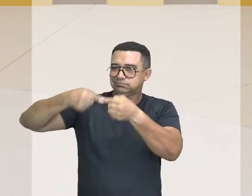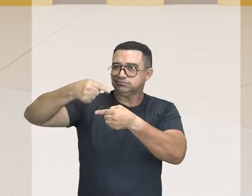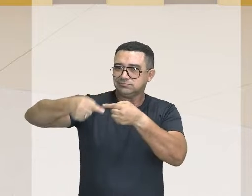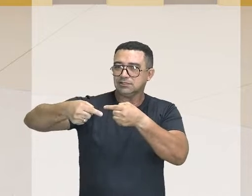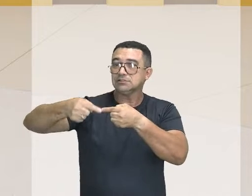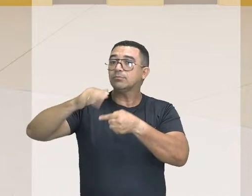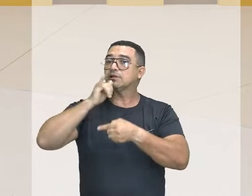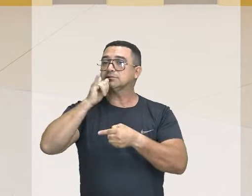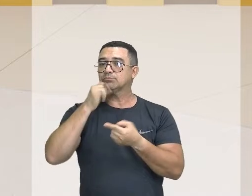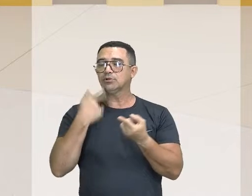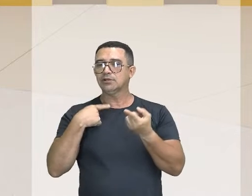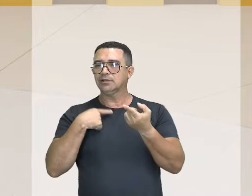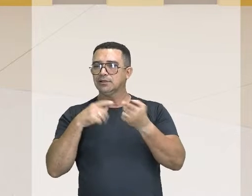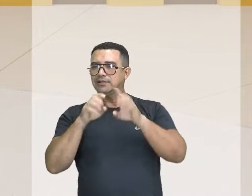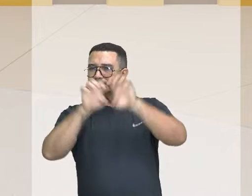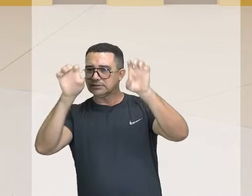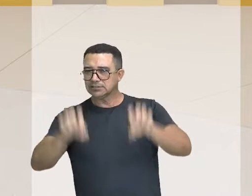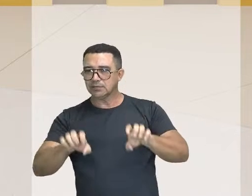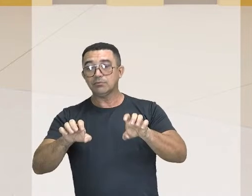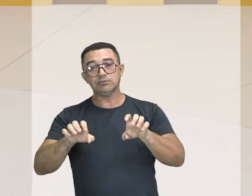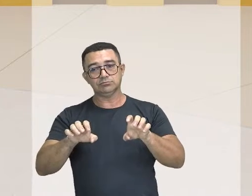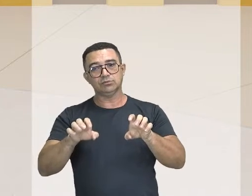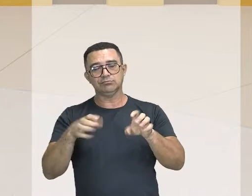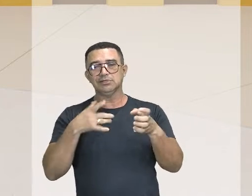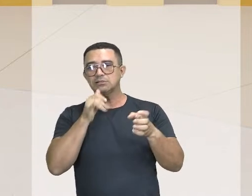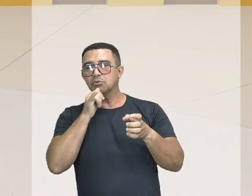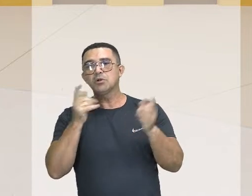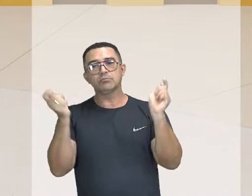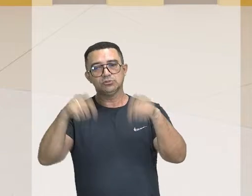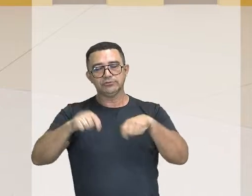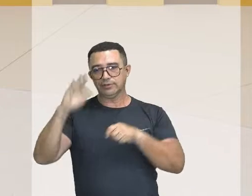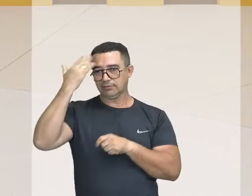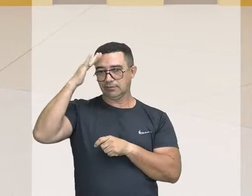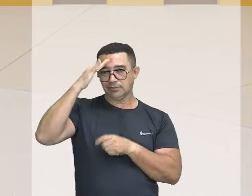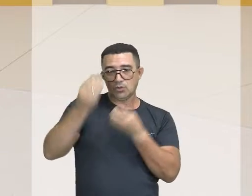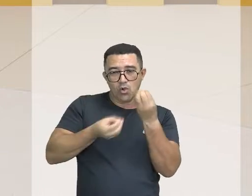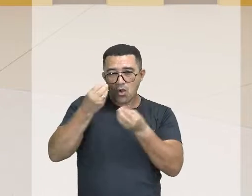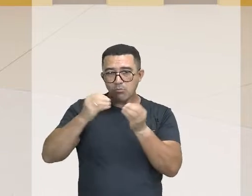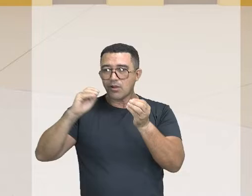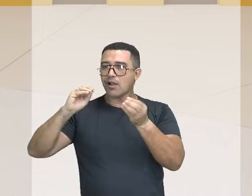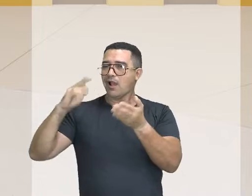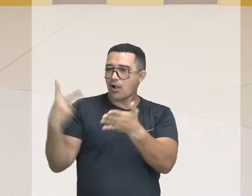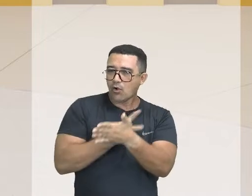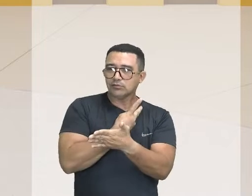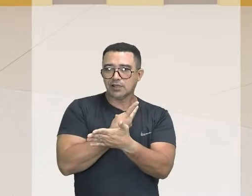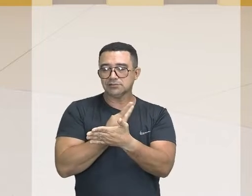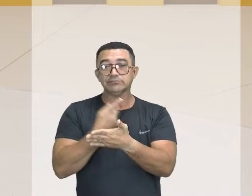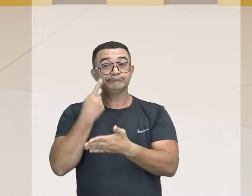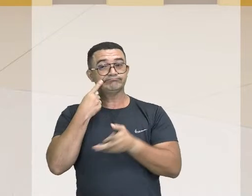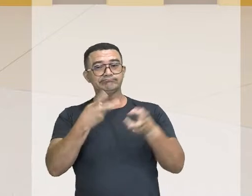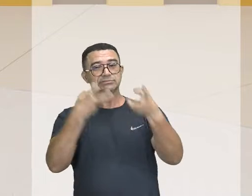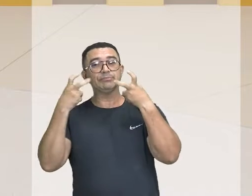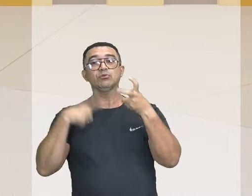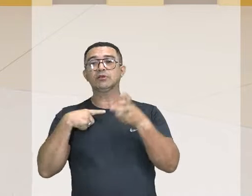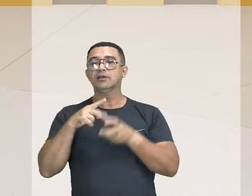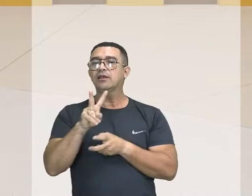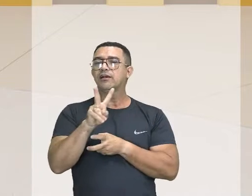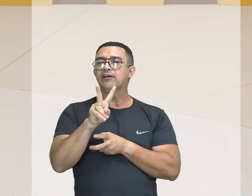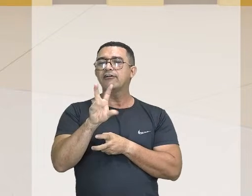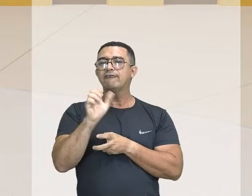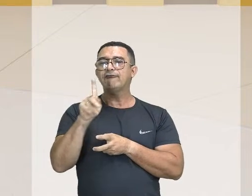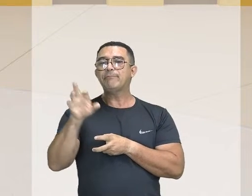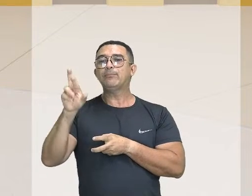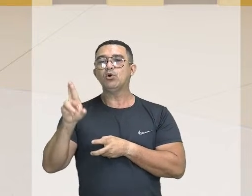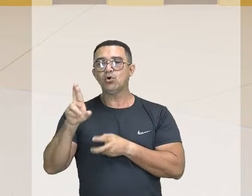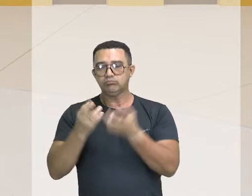através deste esquema, a gente consegue entender um pouco mais desse mecanismo, né? Então, a gente está observando aí que o vapor de água, se aumentar